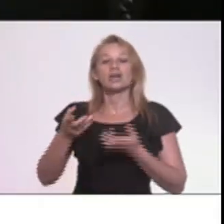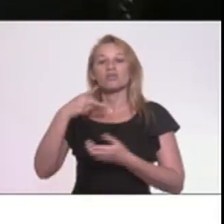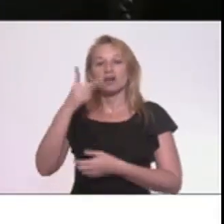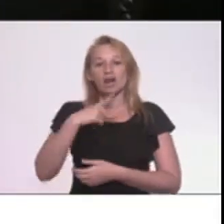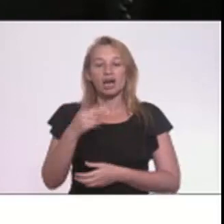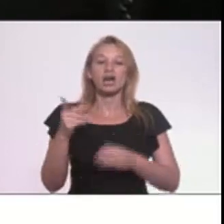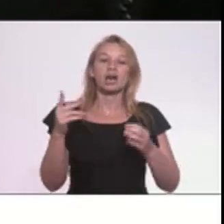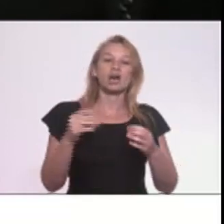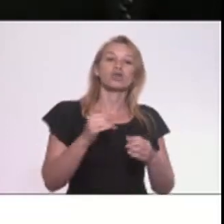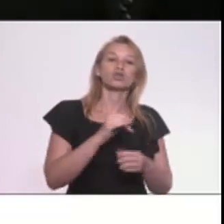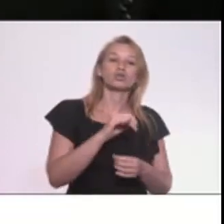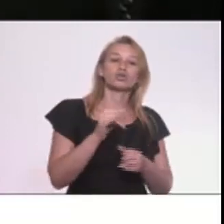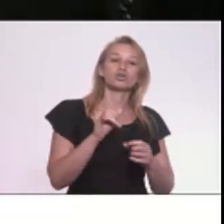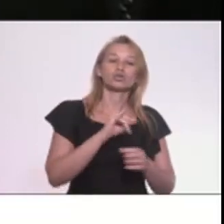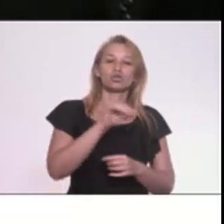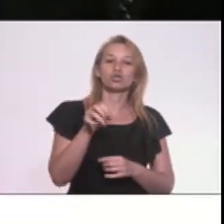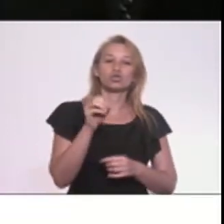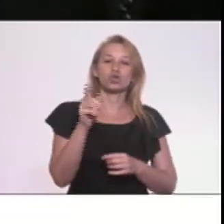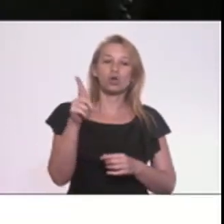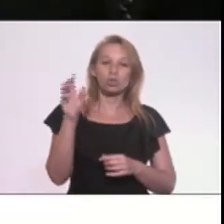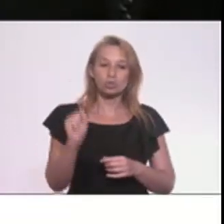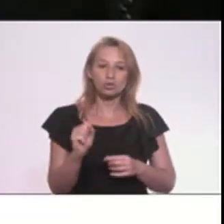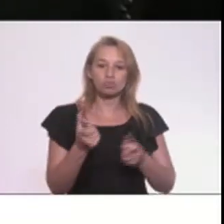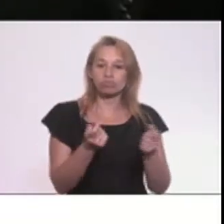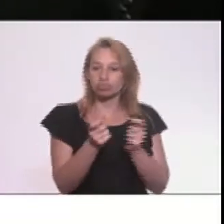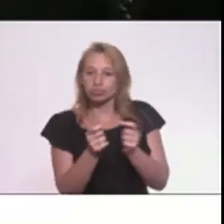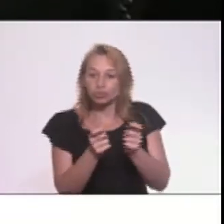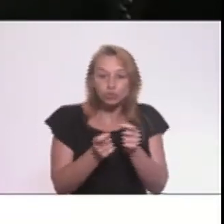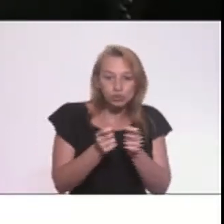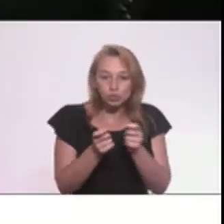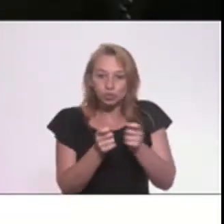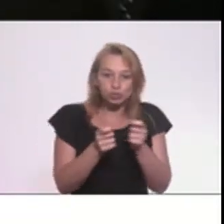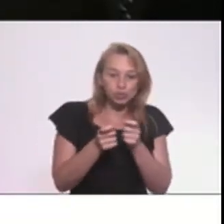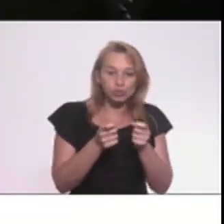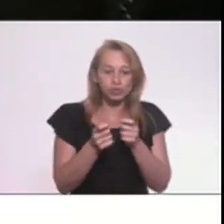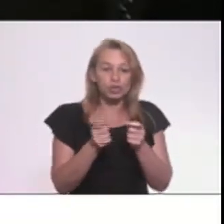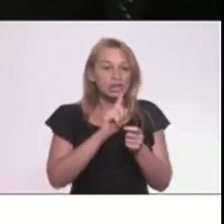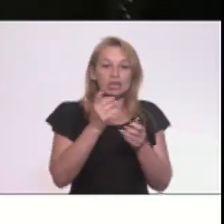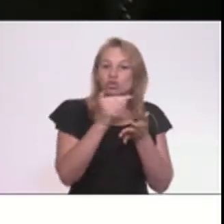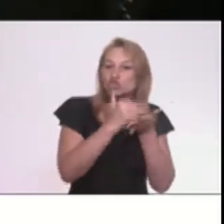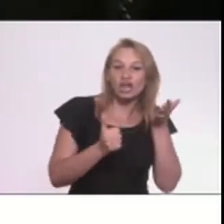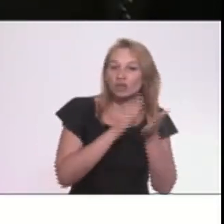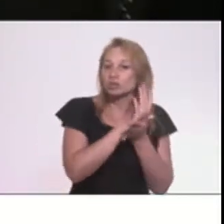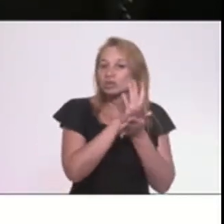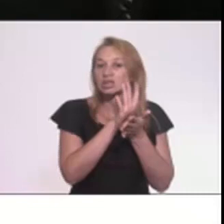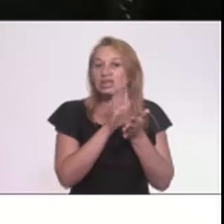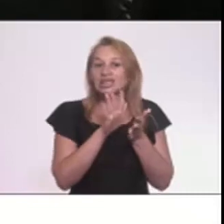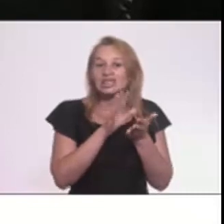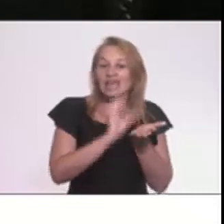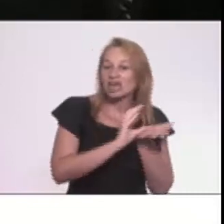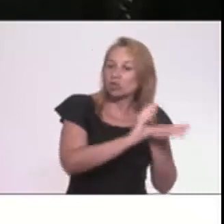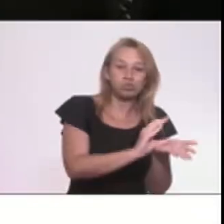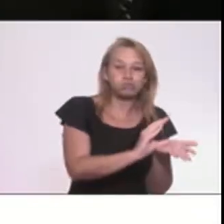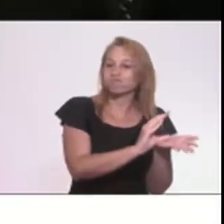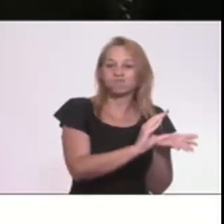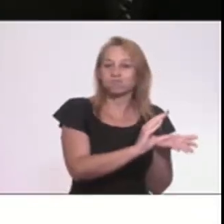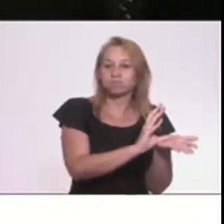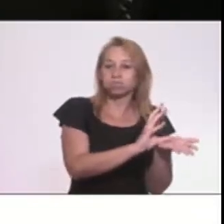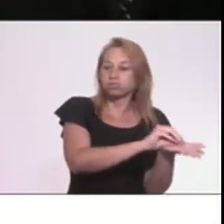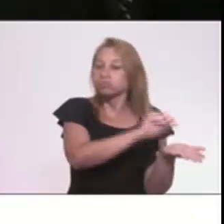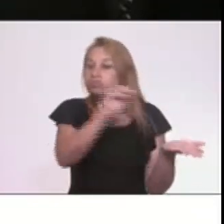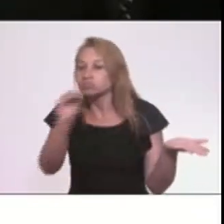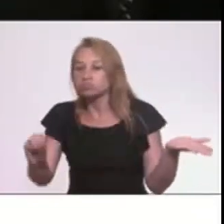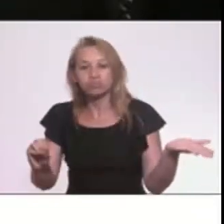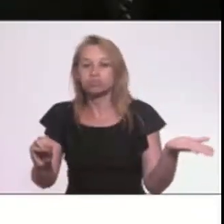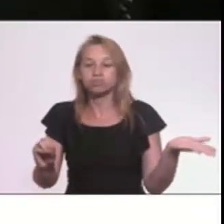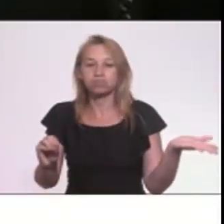aos jogos eletrônicos, aos games, não foi retirado nenhum recurso e alocado em outro lugar, foi feito